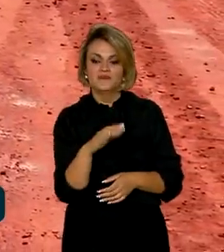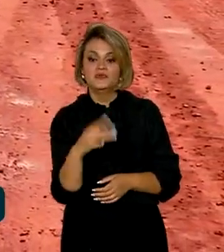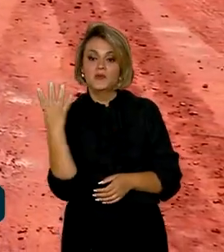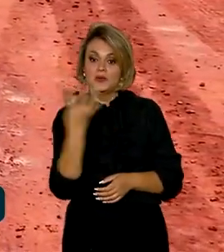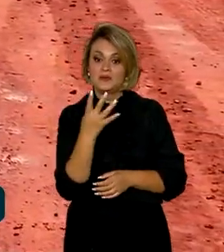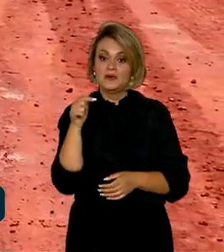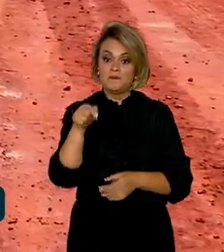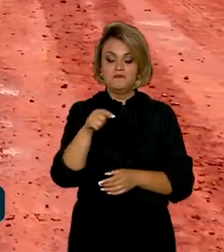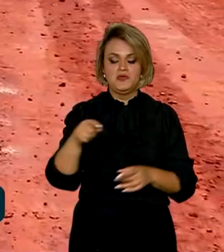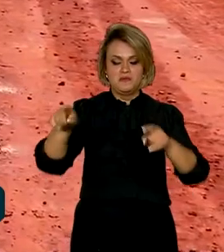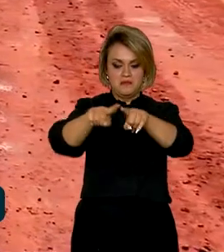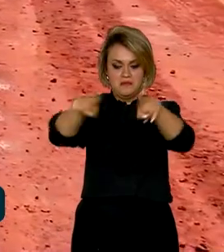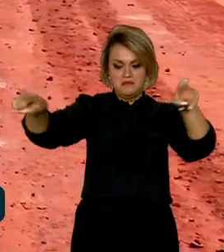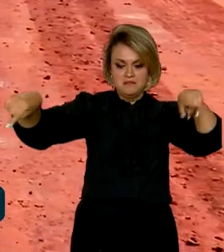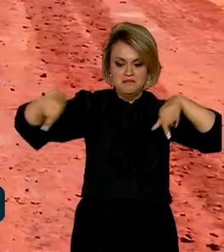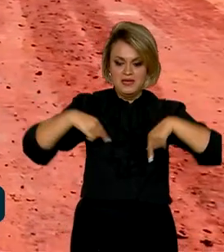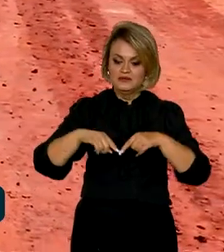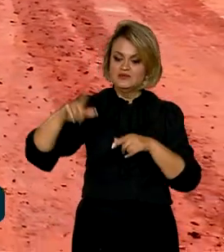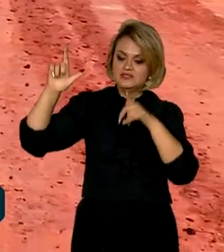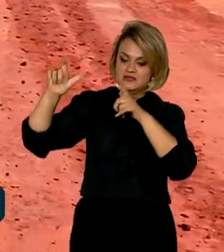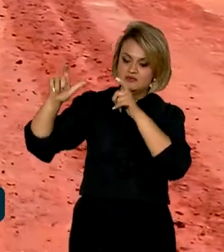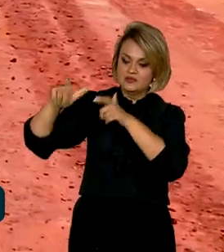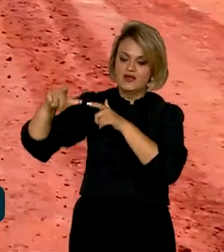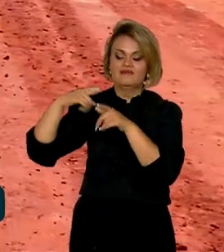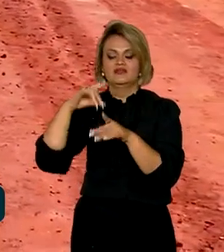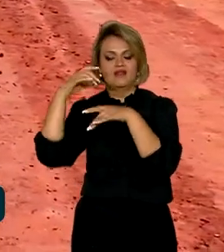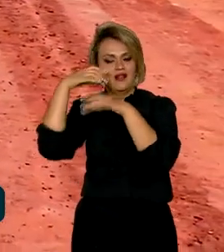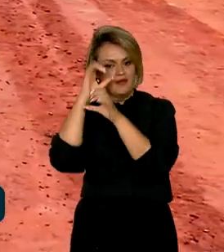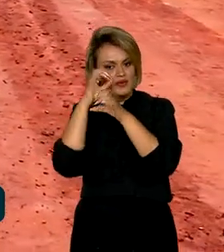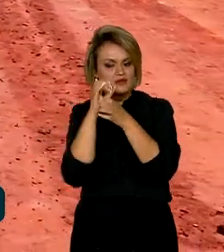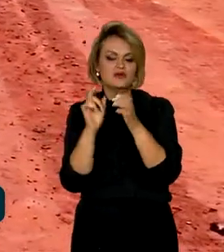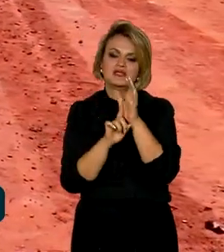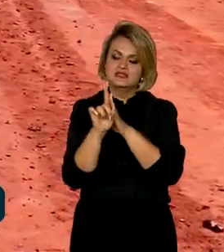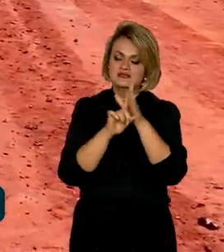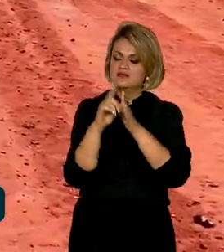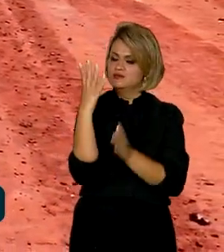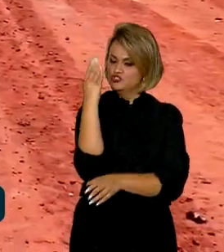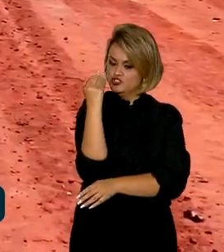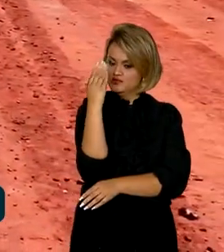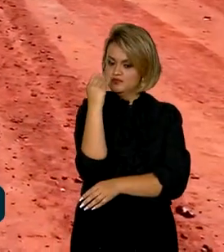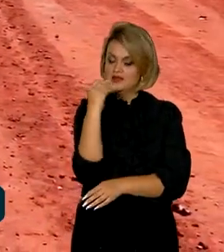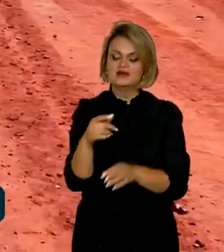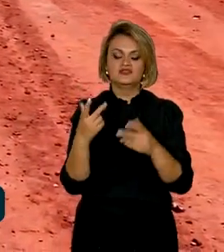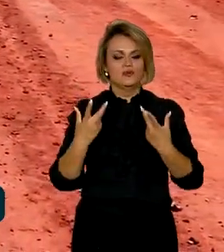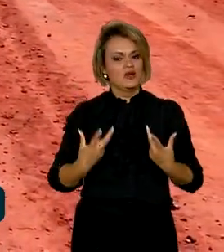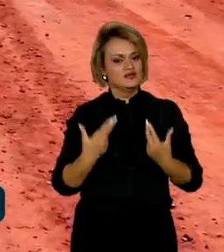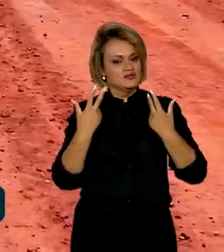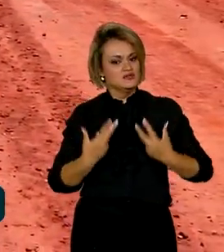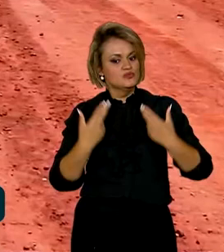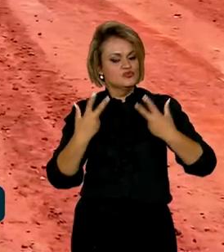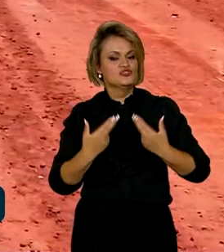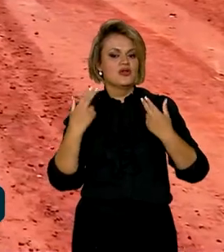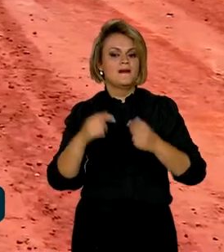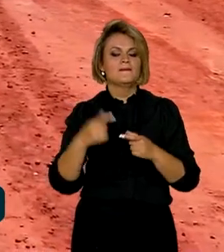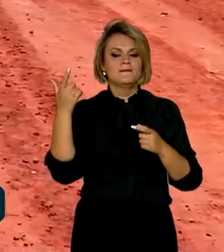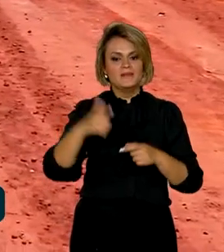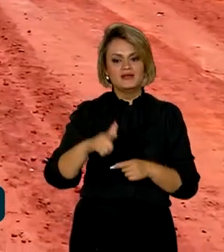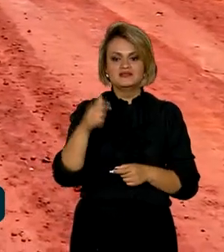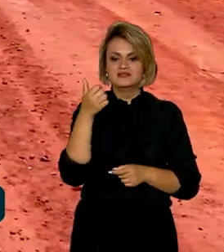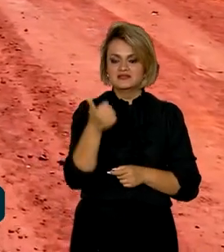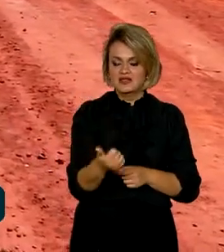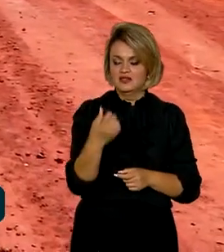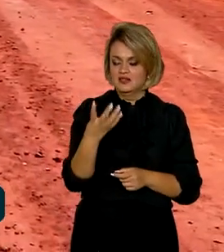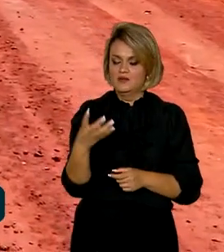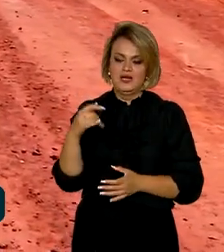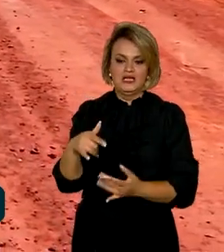mil metros quadrados, o Cora vai contar com laboratório, exames de imagem e centro cirúrgico, além de 148